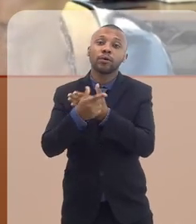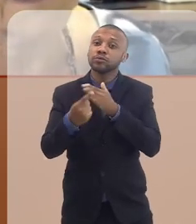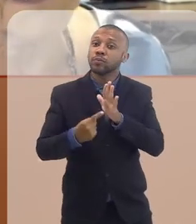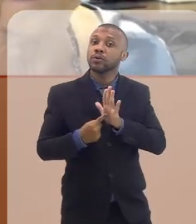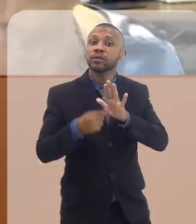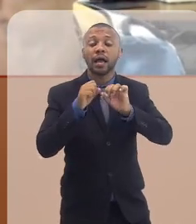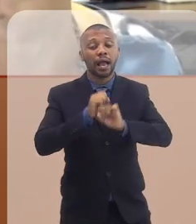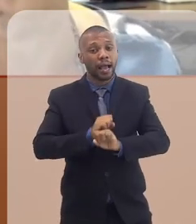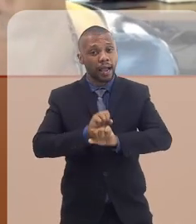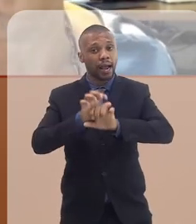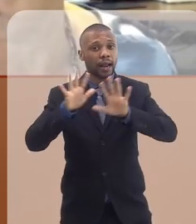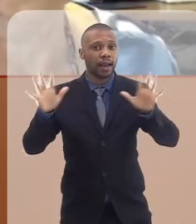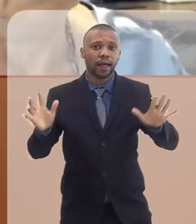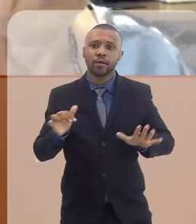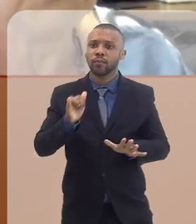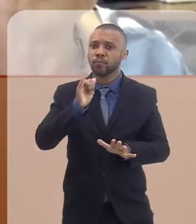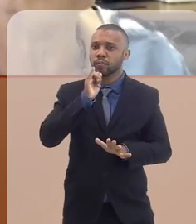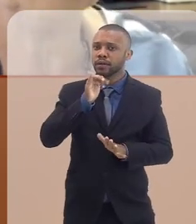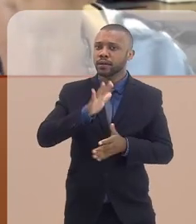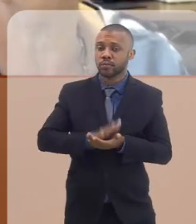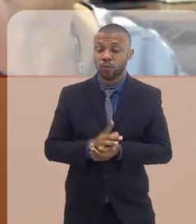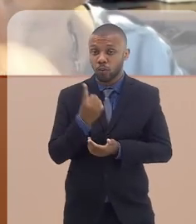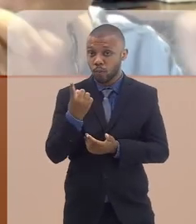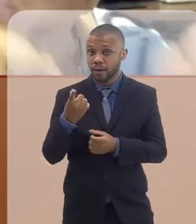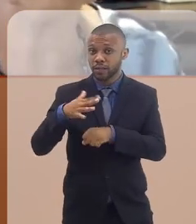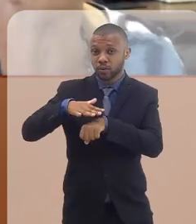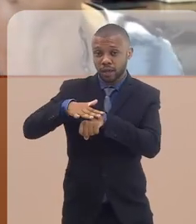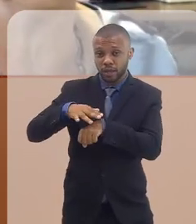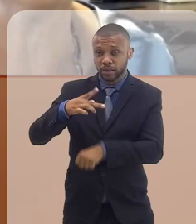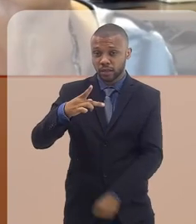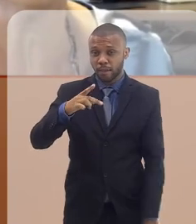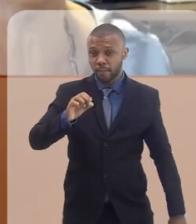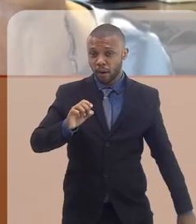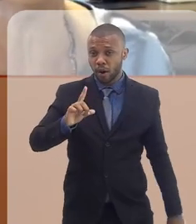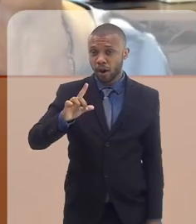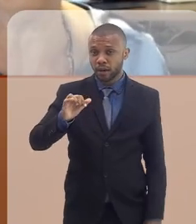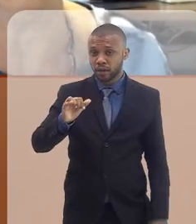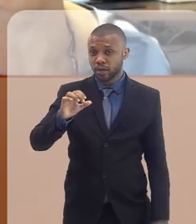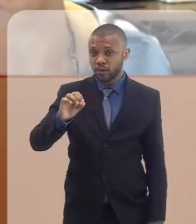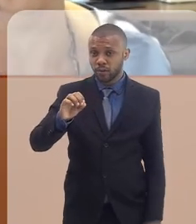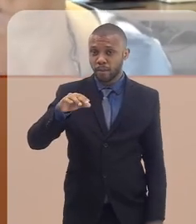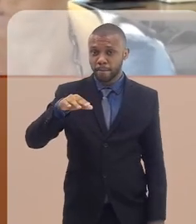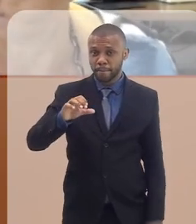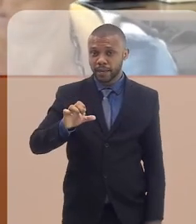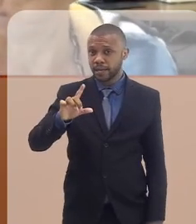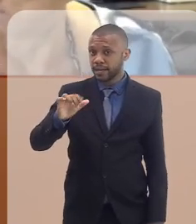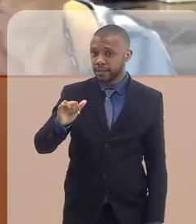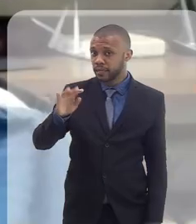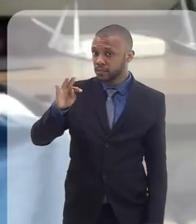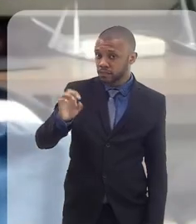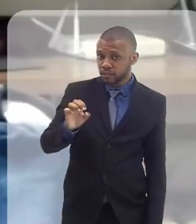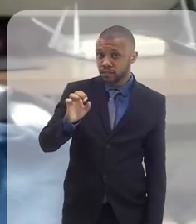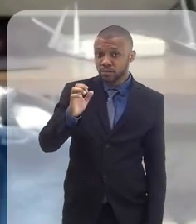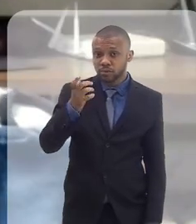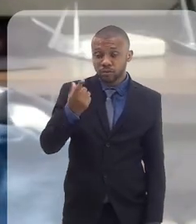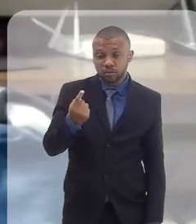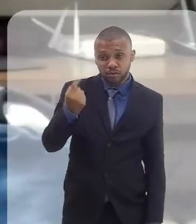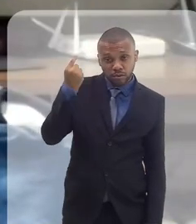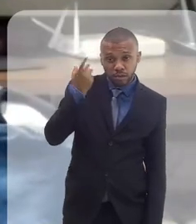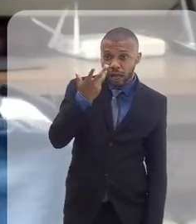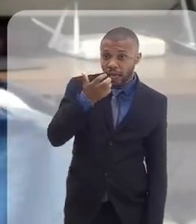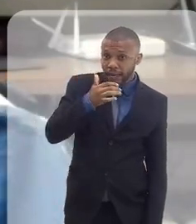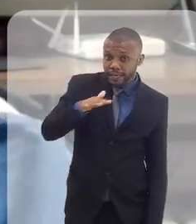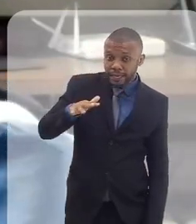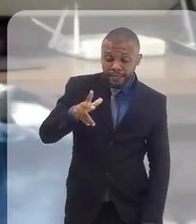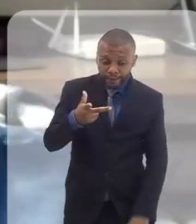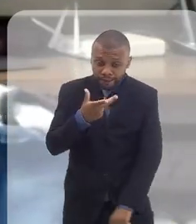colocar claramente: eu vou pegar uma das doenças, poliomielite. Quando eu era